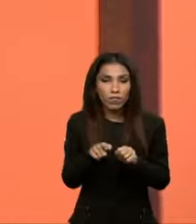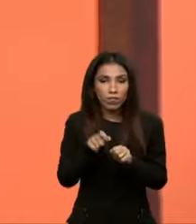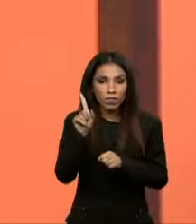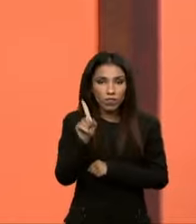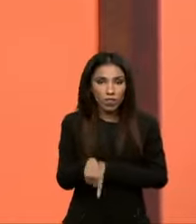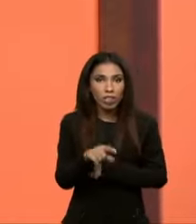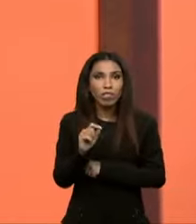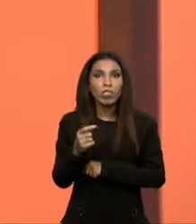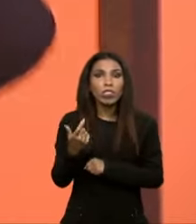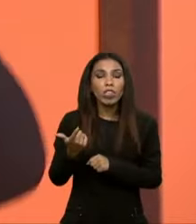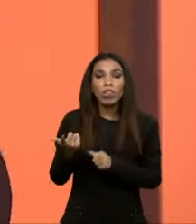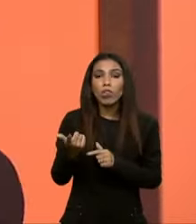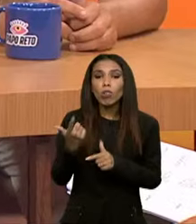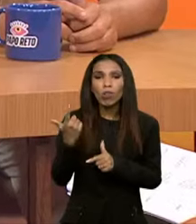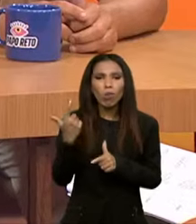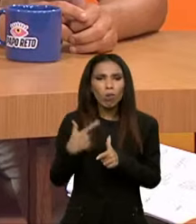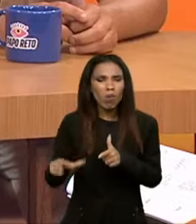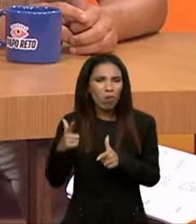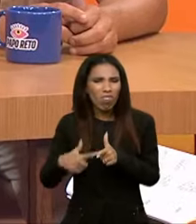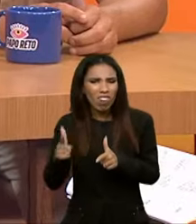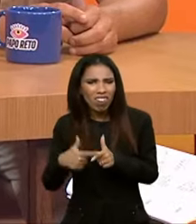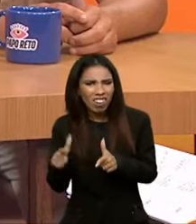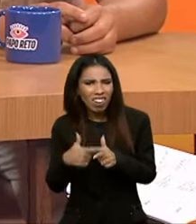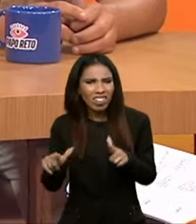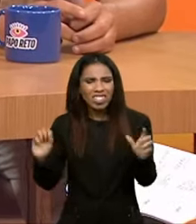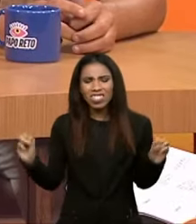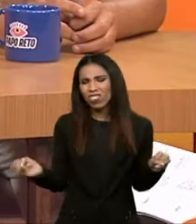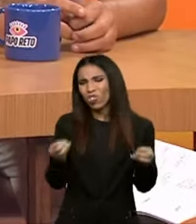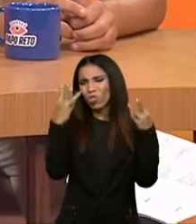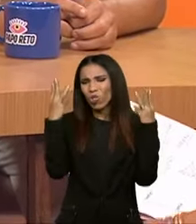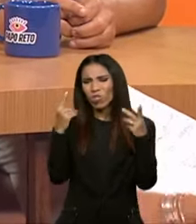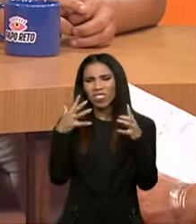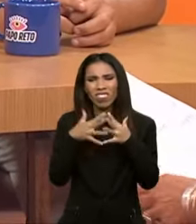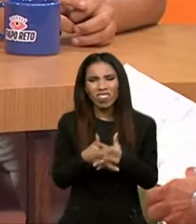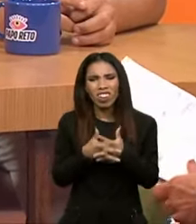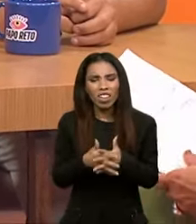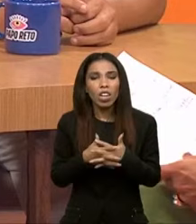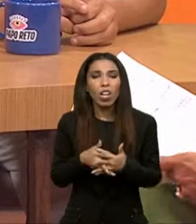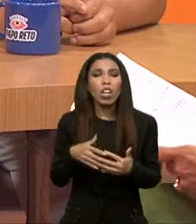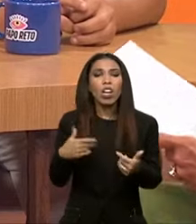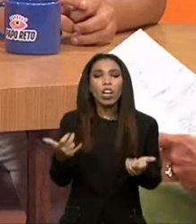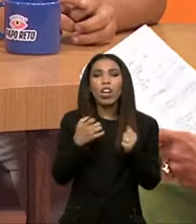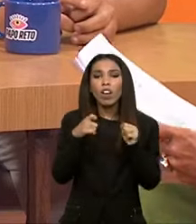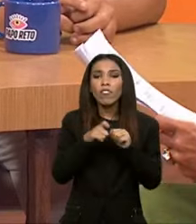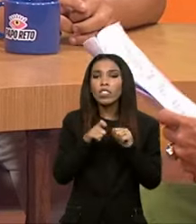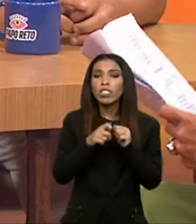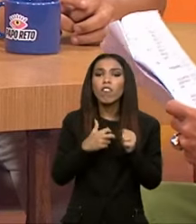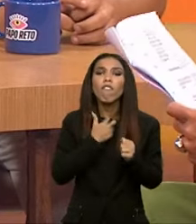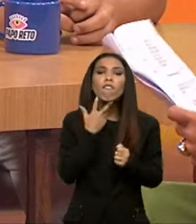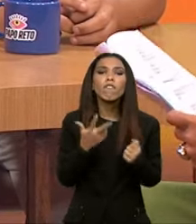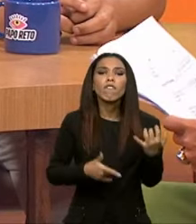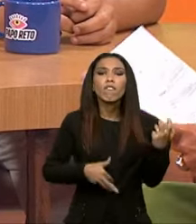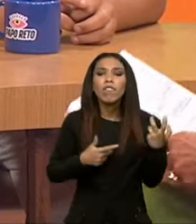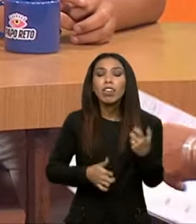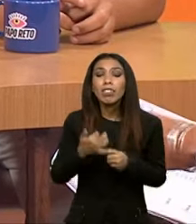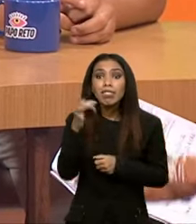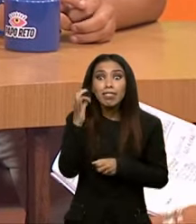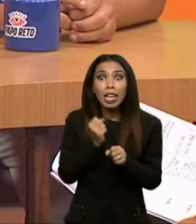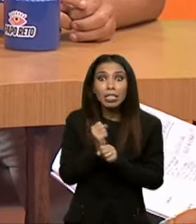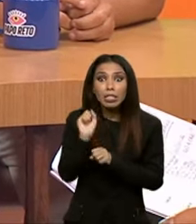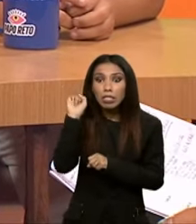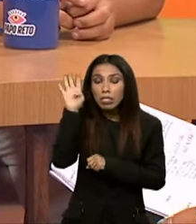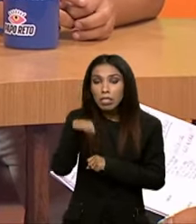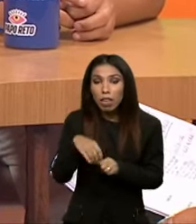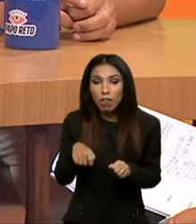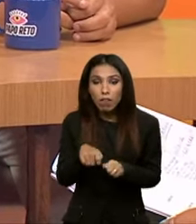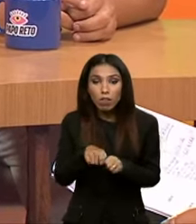fazer. Porque tava um problema no mercado, o mercado de show tava complicado. Falei, não, eu quero fazer, então eu vou fazer voz e violão. Há 10 anos que eu não fazia voz e violão. E